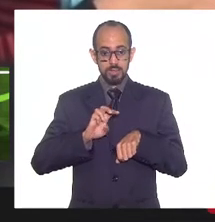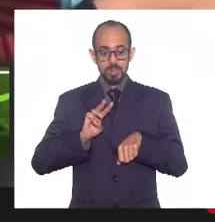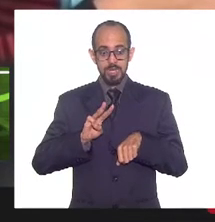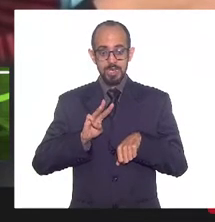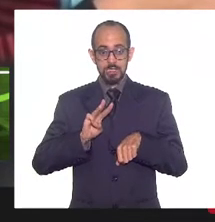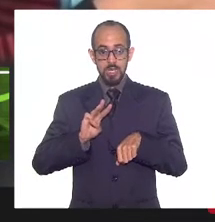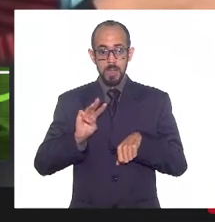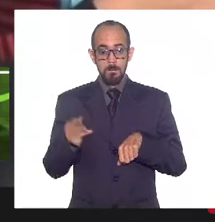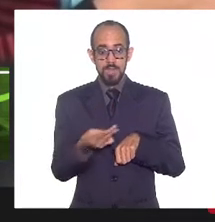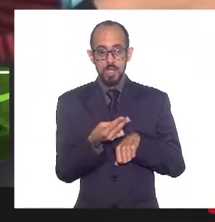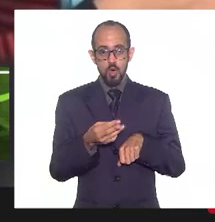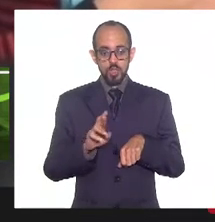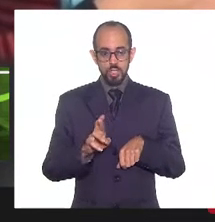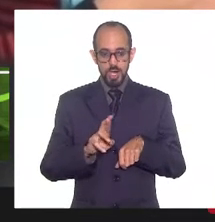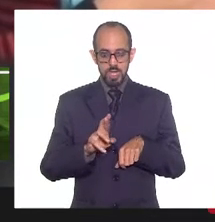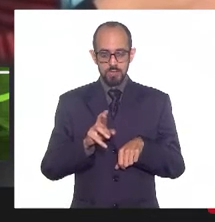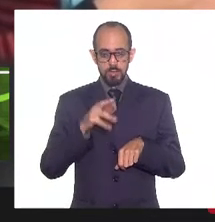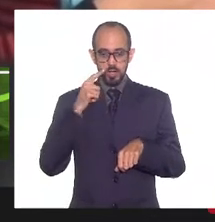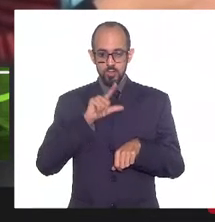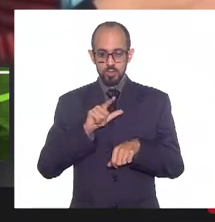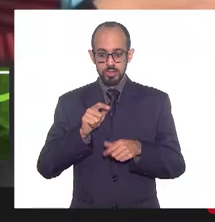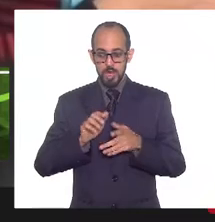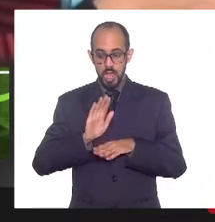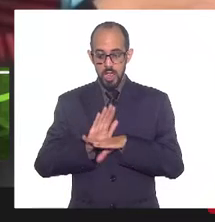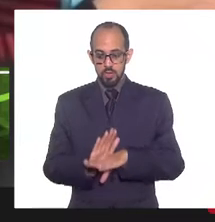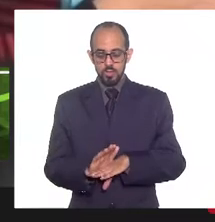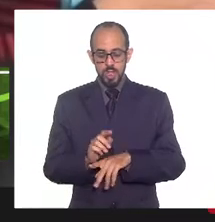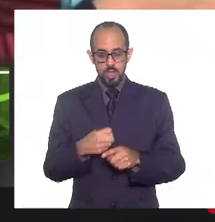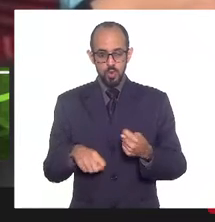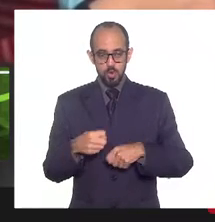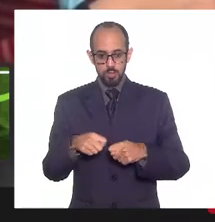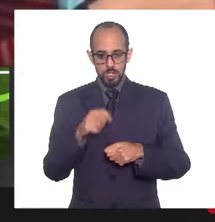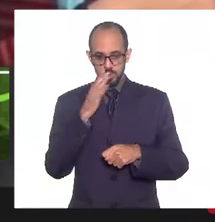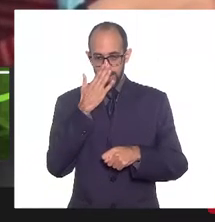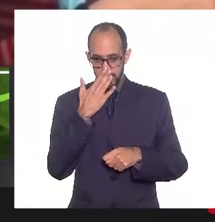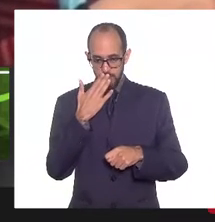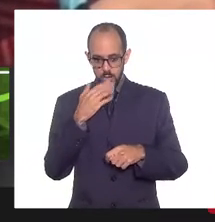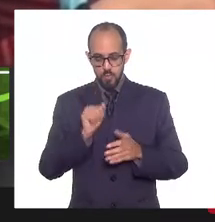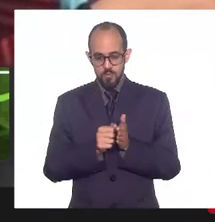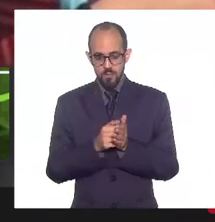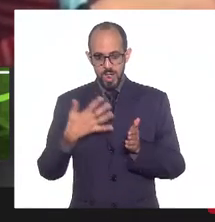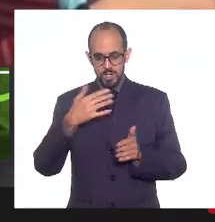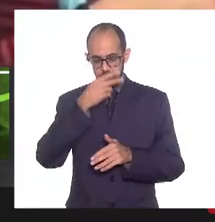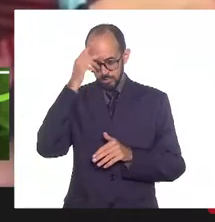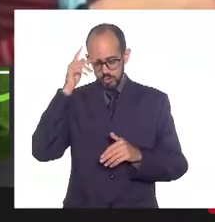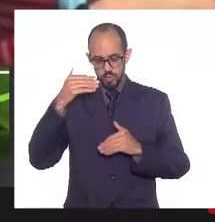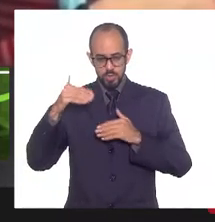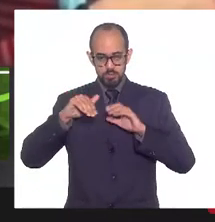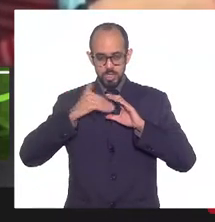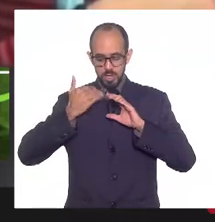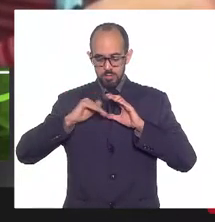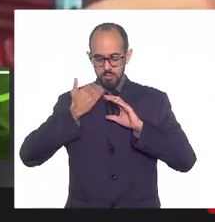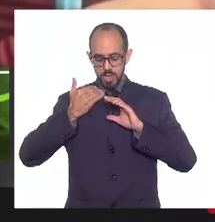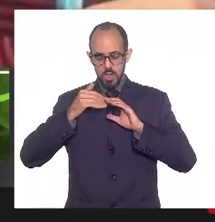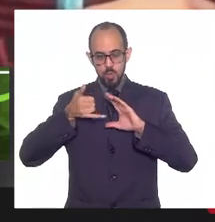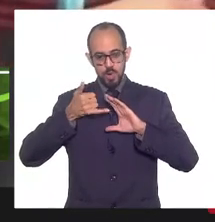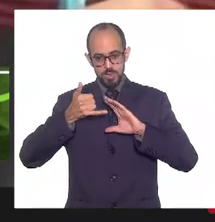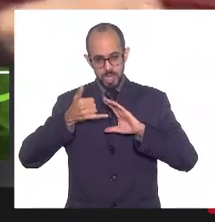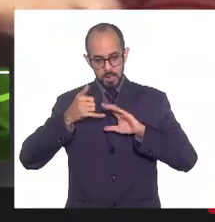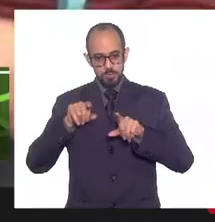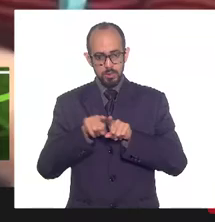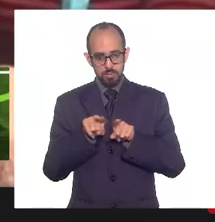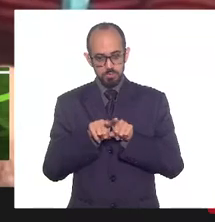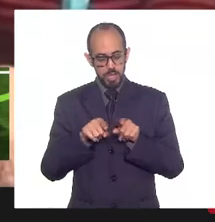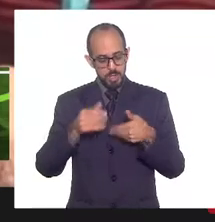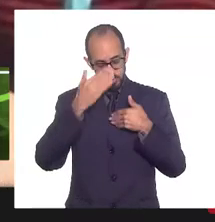para socorrer a economia criativa do carnaval muitas das pessoas que nos acionaram por e-mail por WhatsApp falaram assim secretário